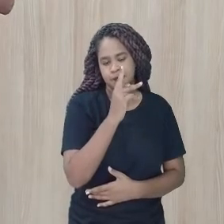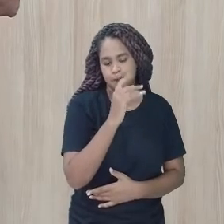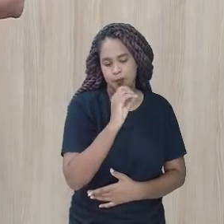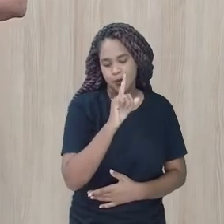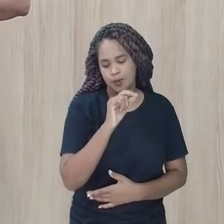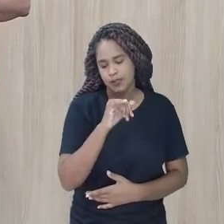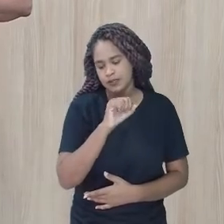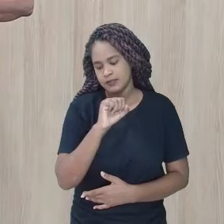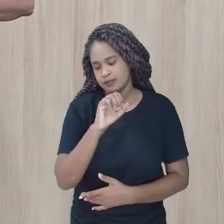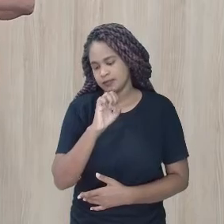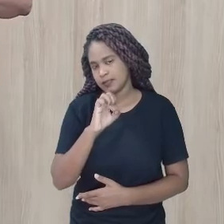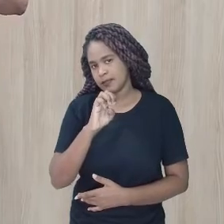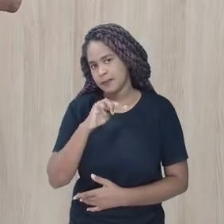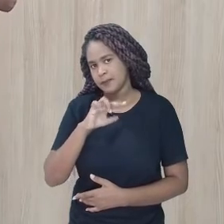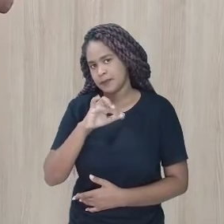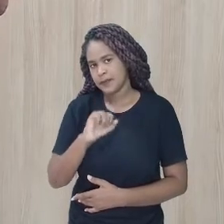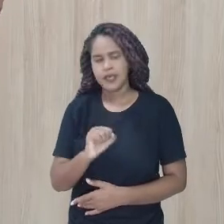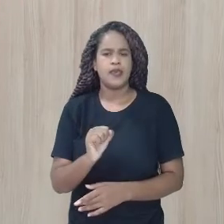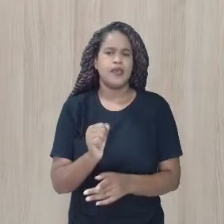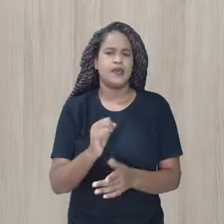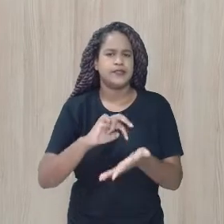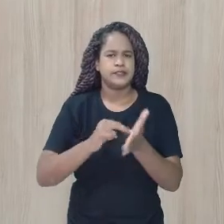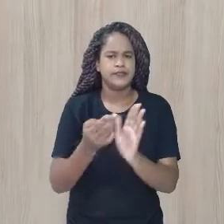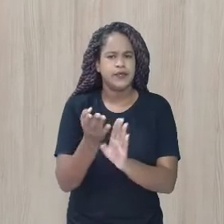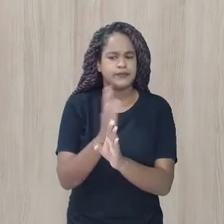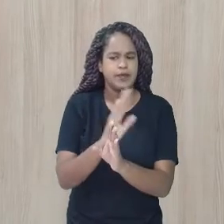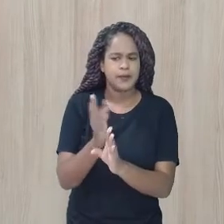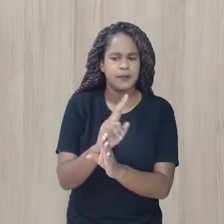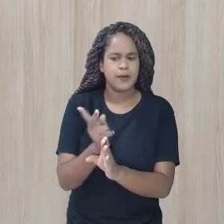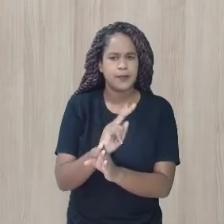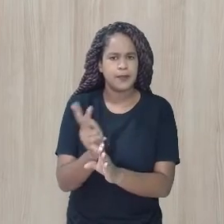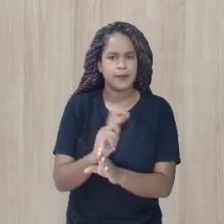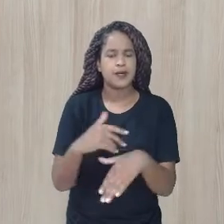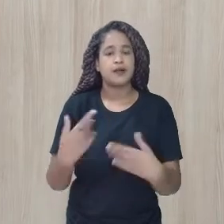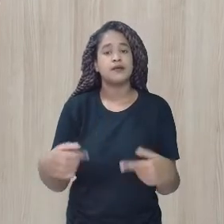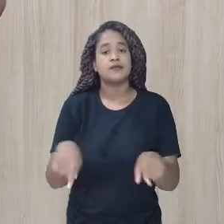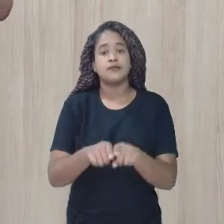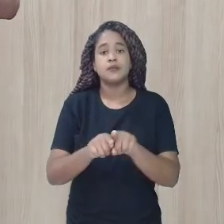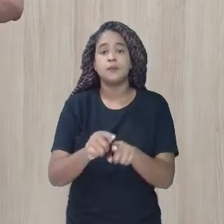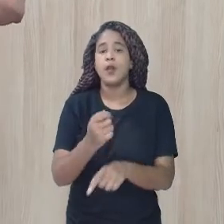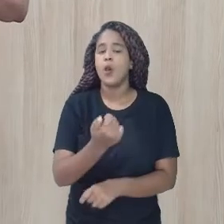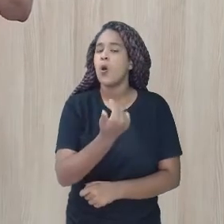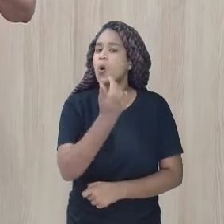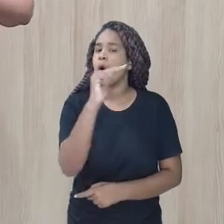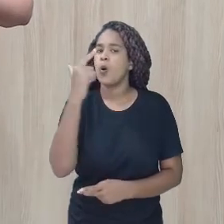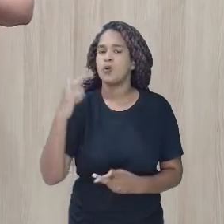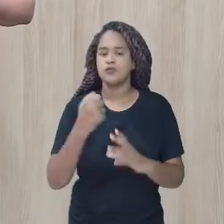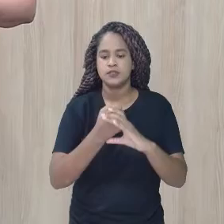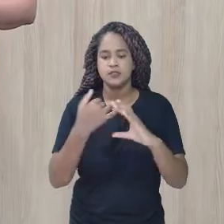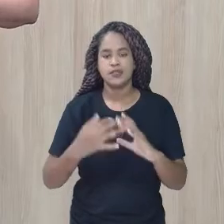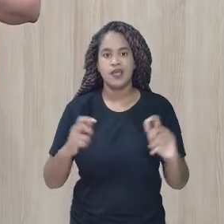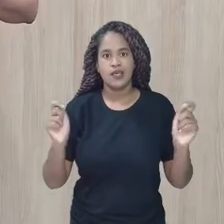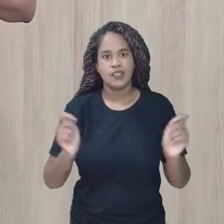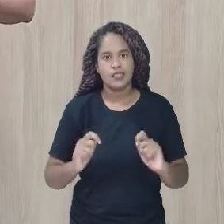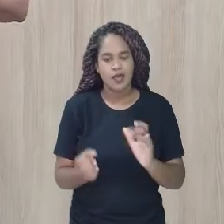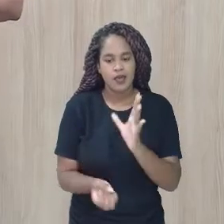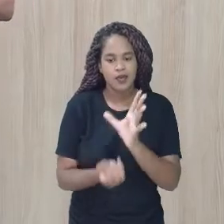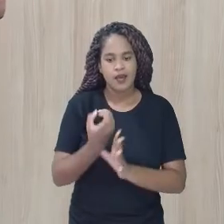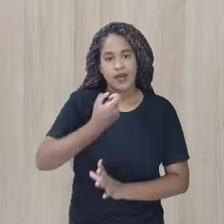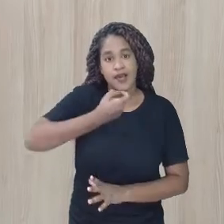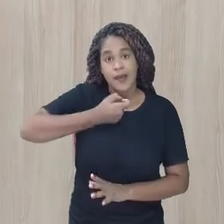palavra plantão, e outros recursos que levam, não é, a gerar humor, mas um